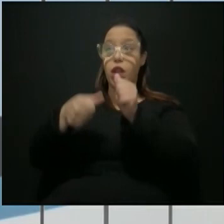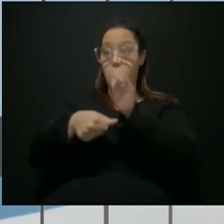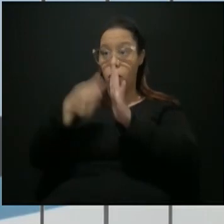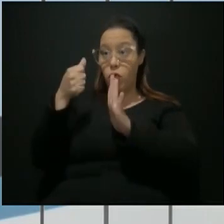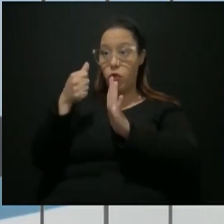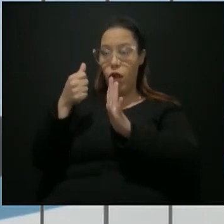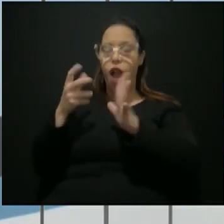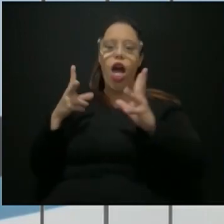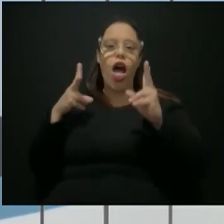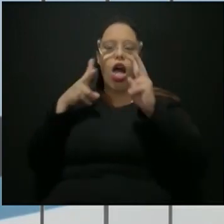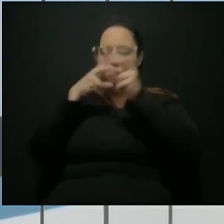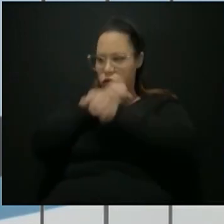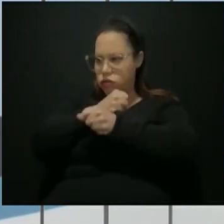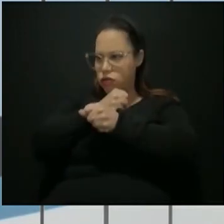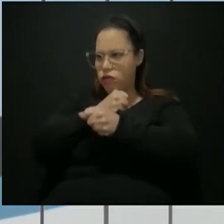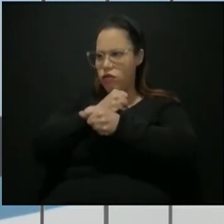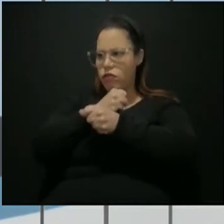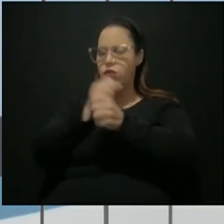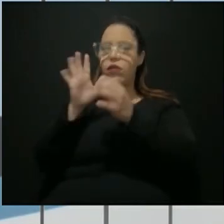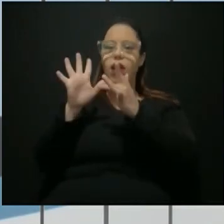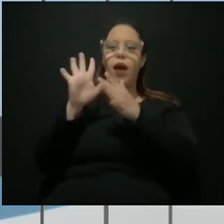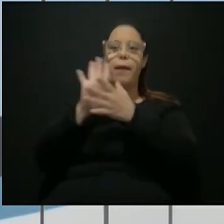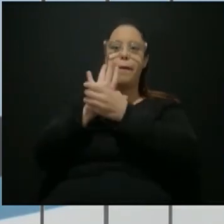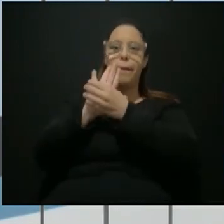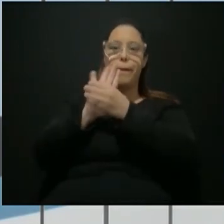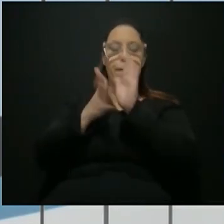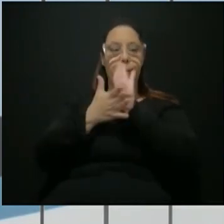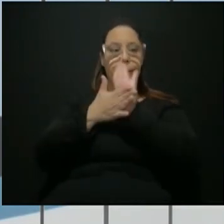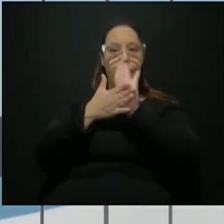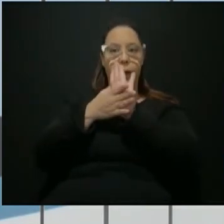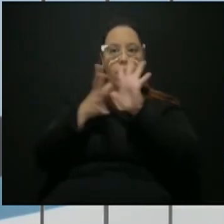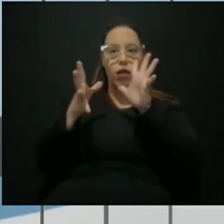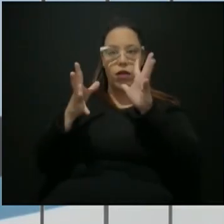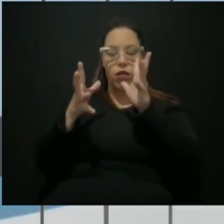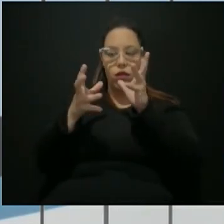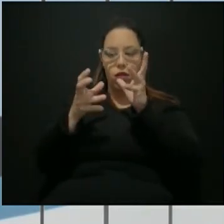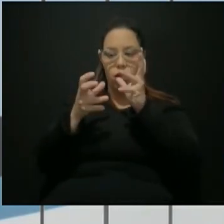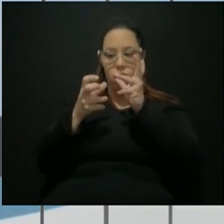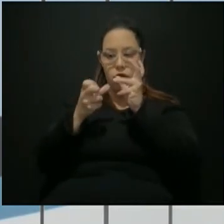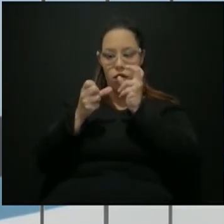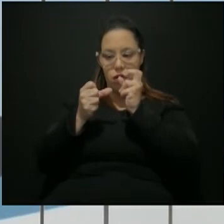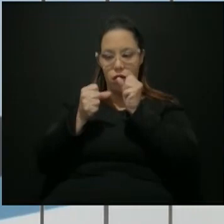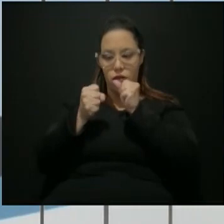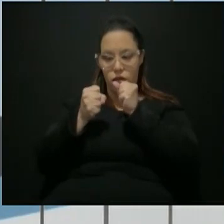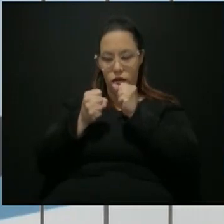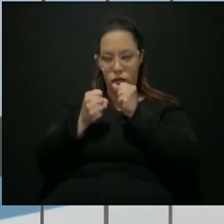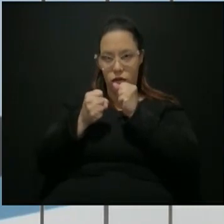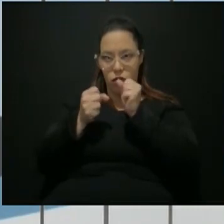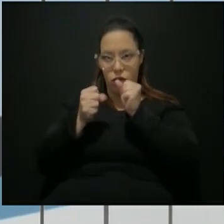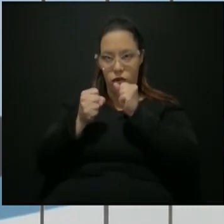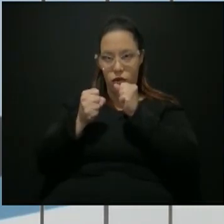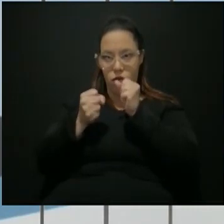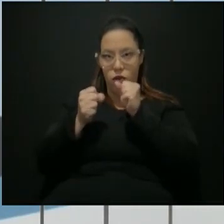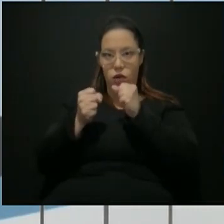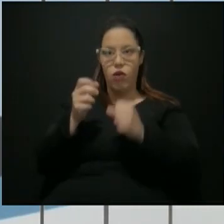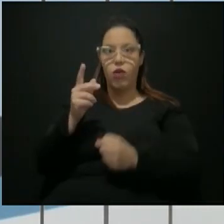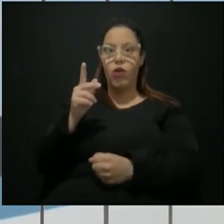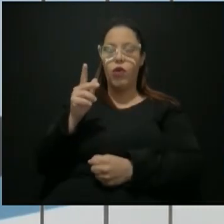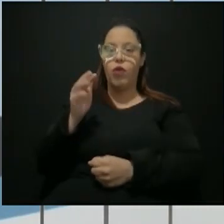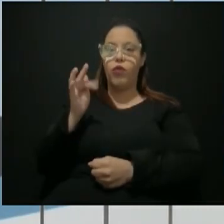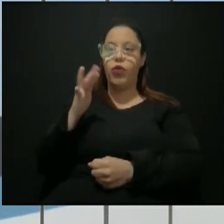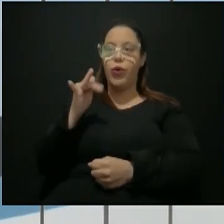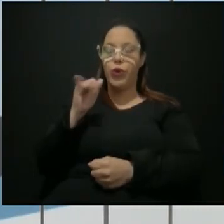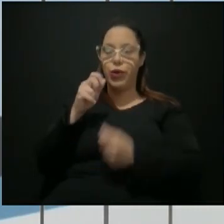pessoa tem na mão, a força que ela tem para fechar o punho. Isso é chamado de força de preensão manual, que é medido por um